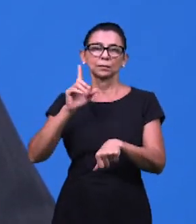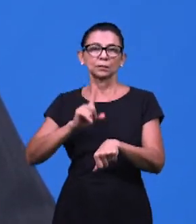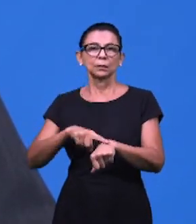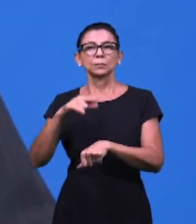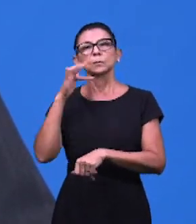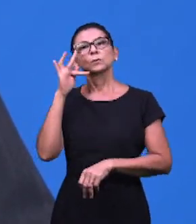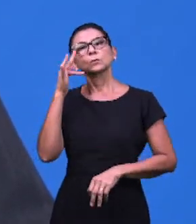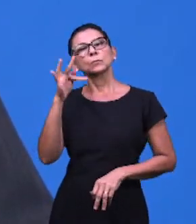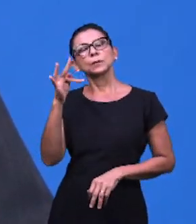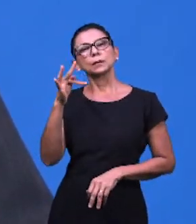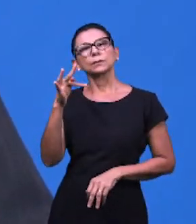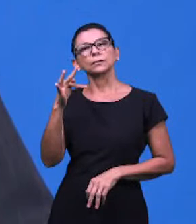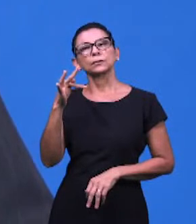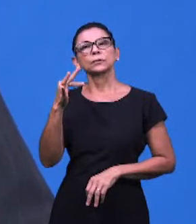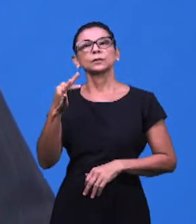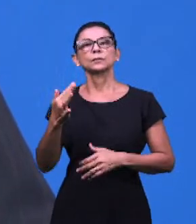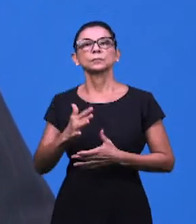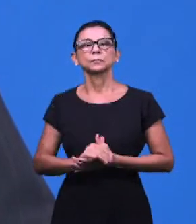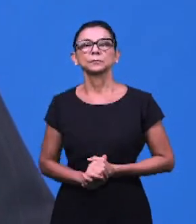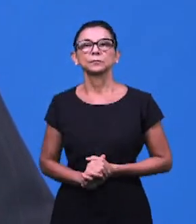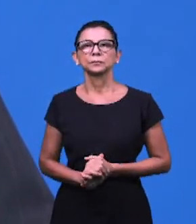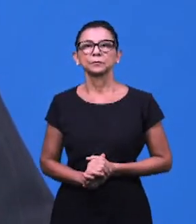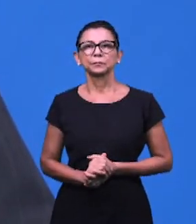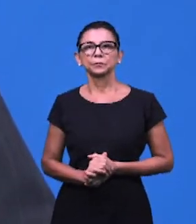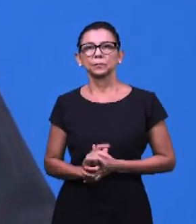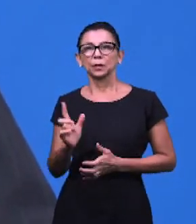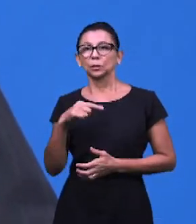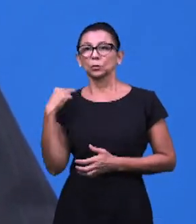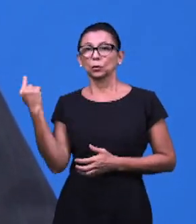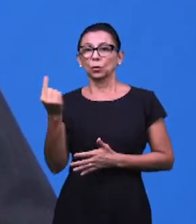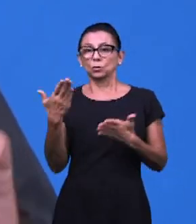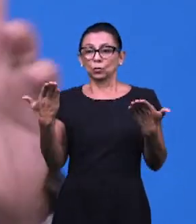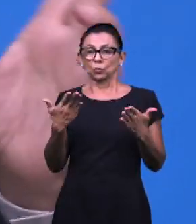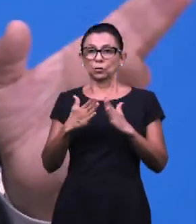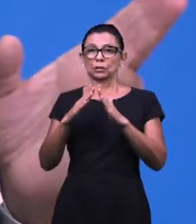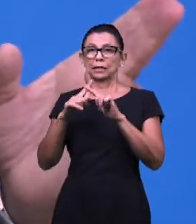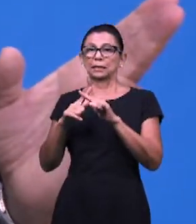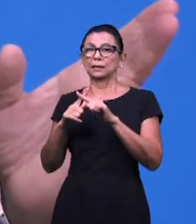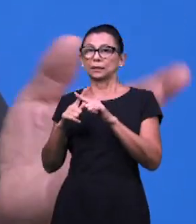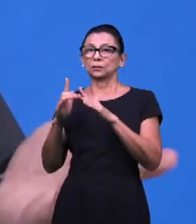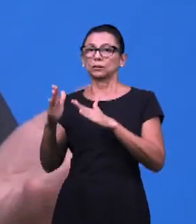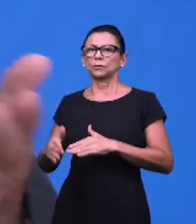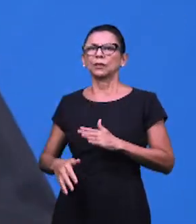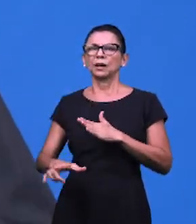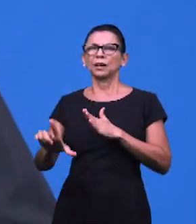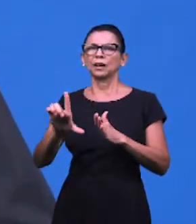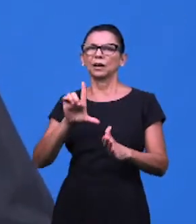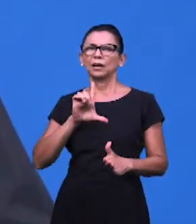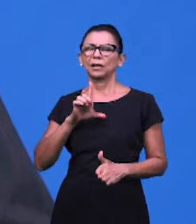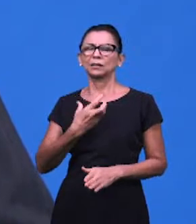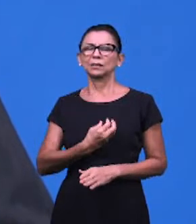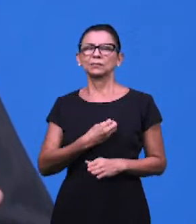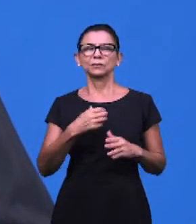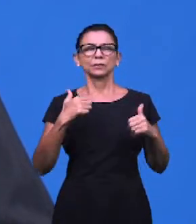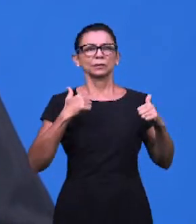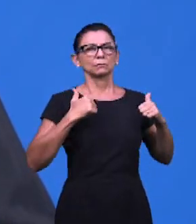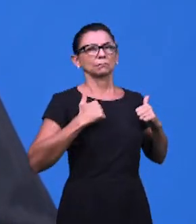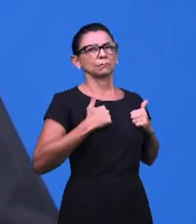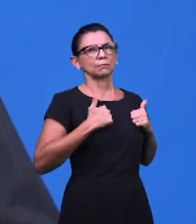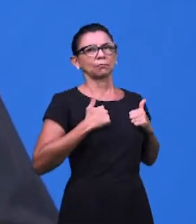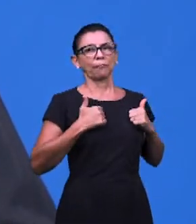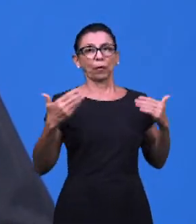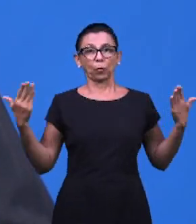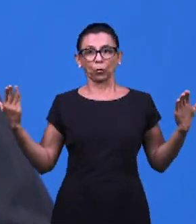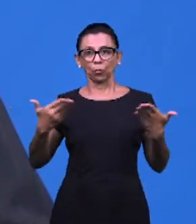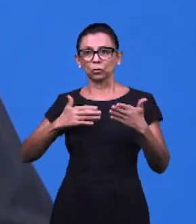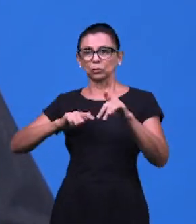breve. Nesta última hora, nós somos aqueles que estávamos ociosos na praça, mas que agora estamos na vinha, na obra